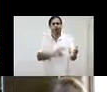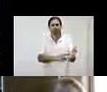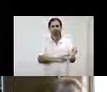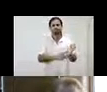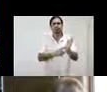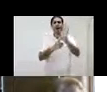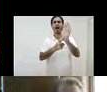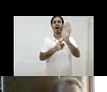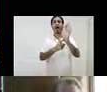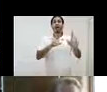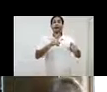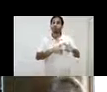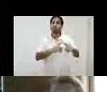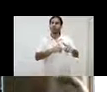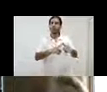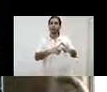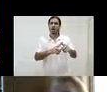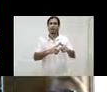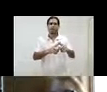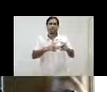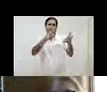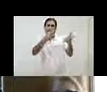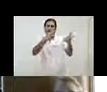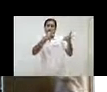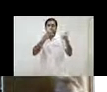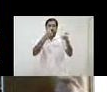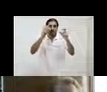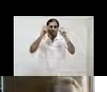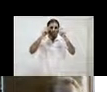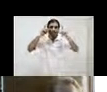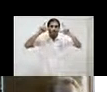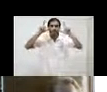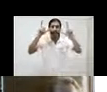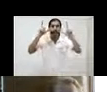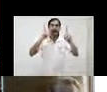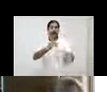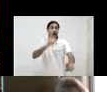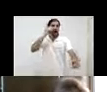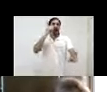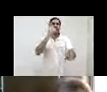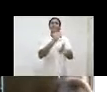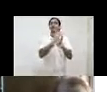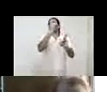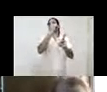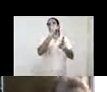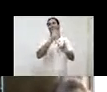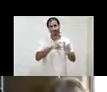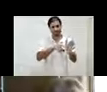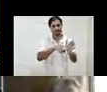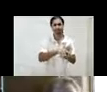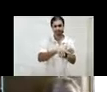interpretação atenta, é uma descoberta que nós fazemos no processo de pesquisa, porque a gente reconhece que